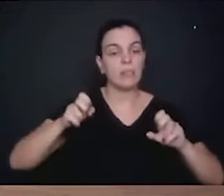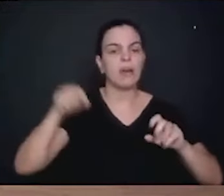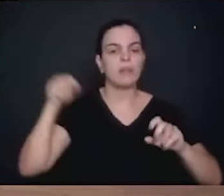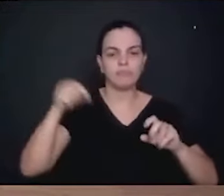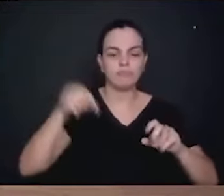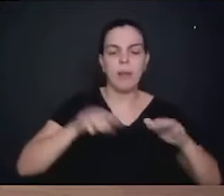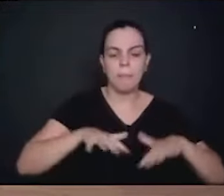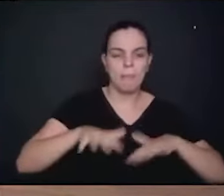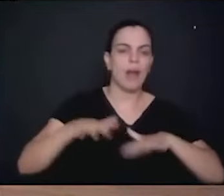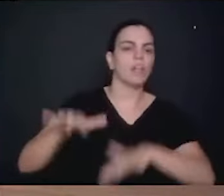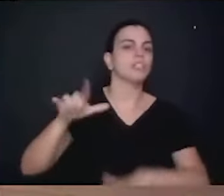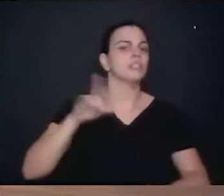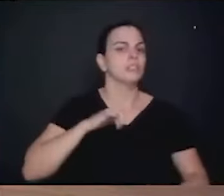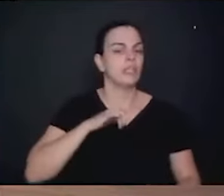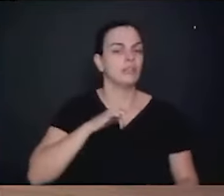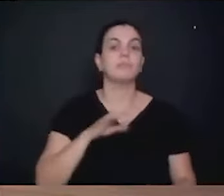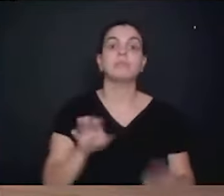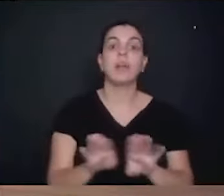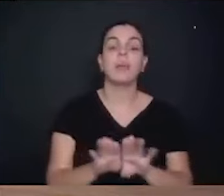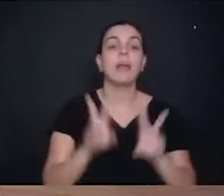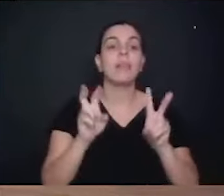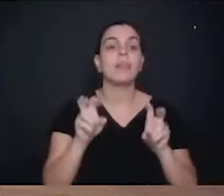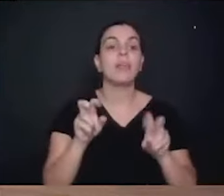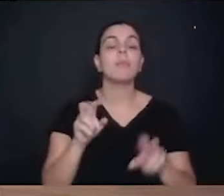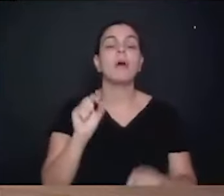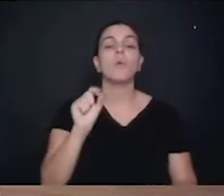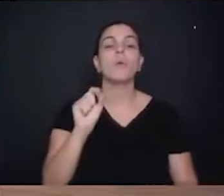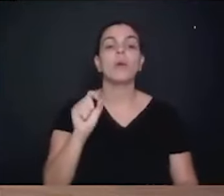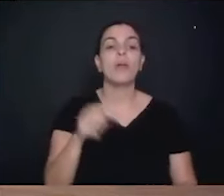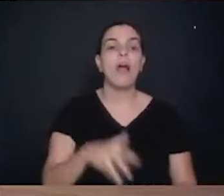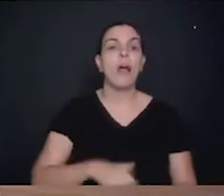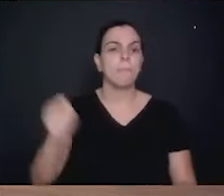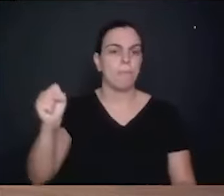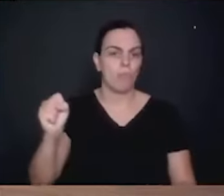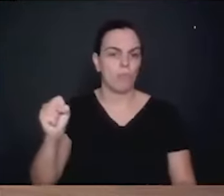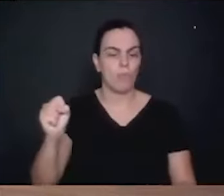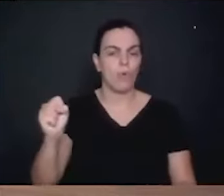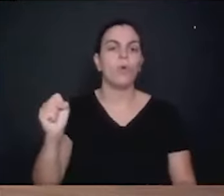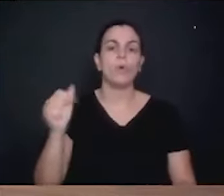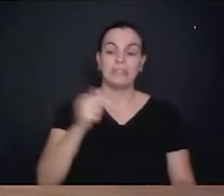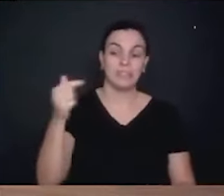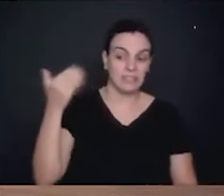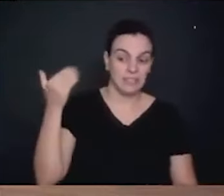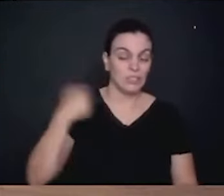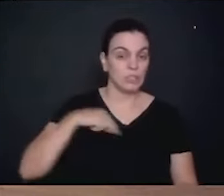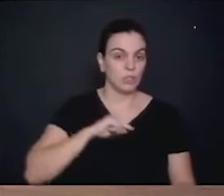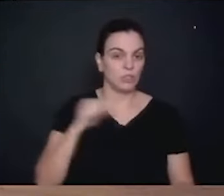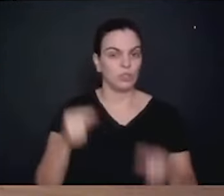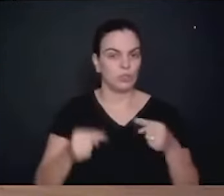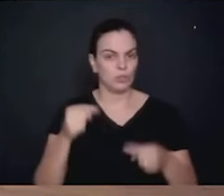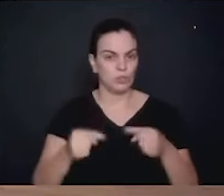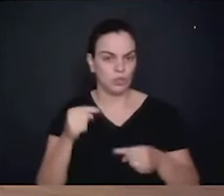Ezequias, como a questão do aborto, que nós discutimos aqui na semana passada, falando da resolução do Conselho Federal de